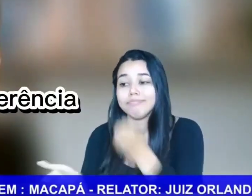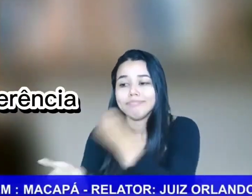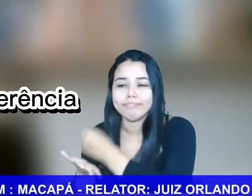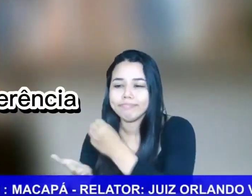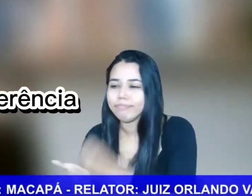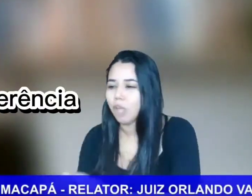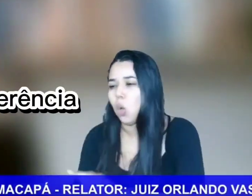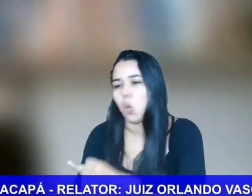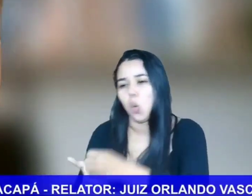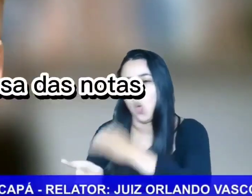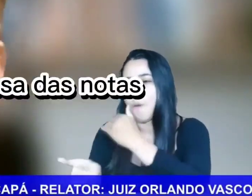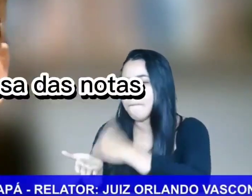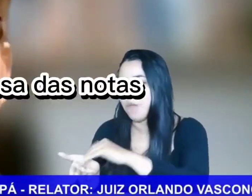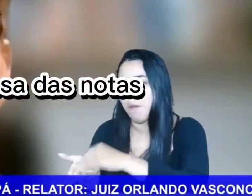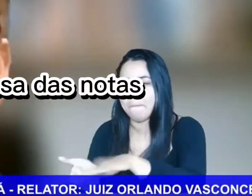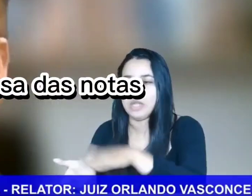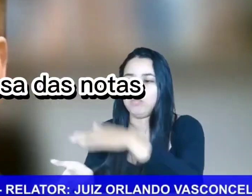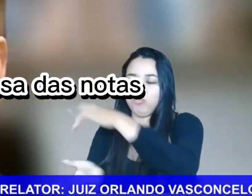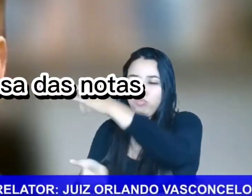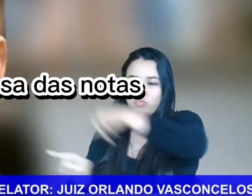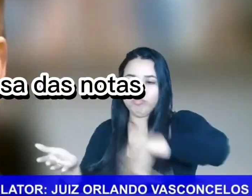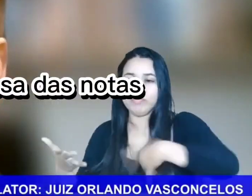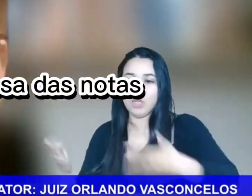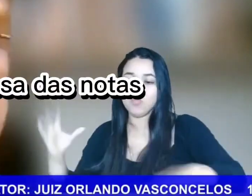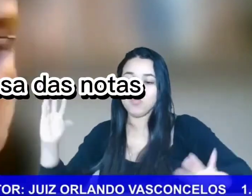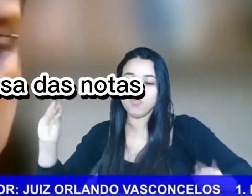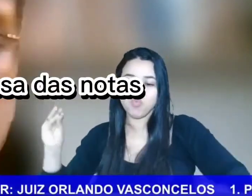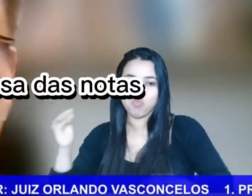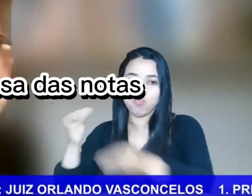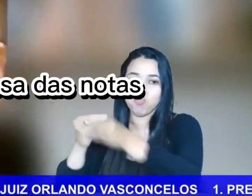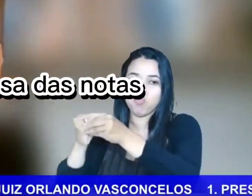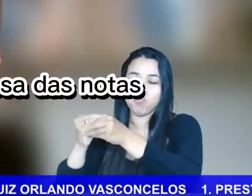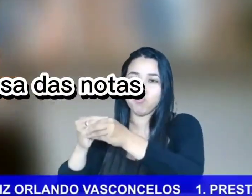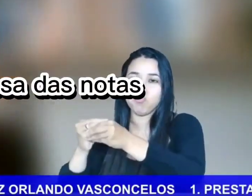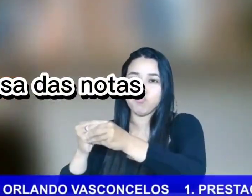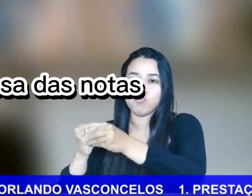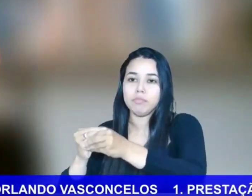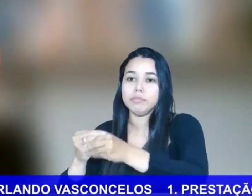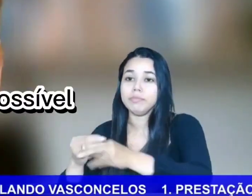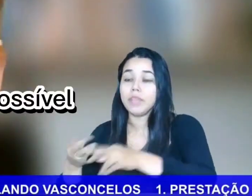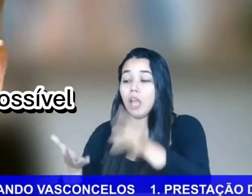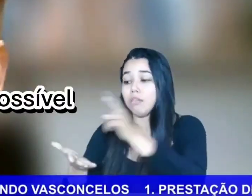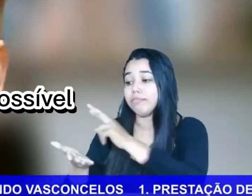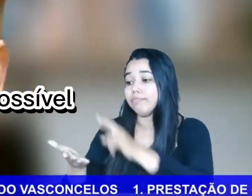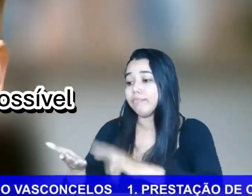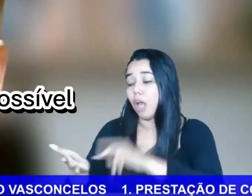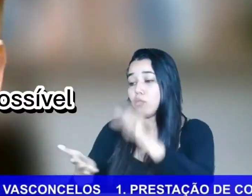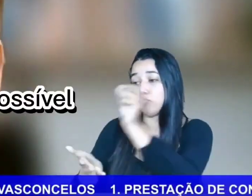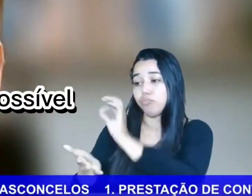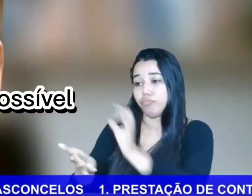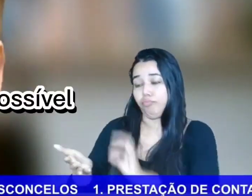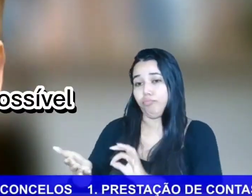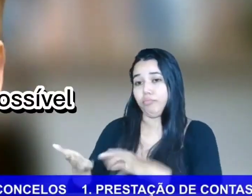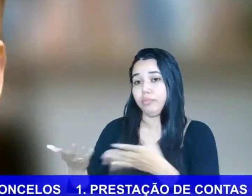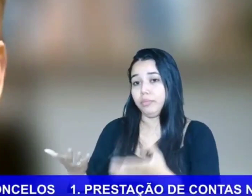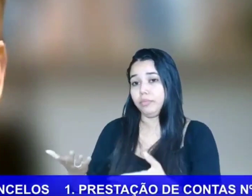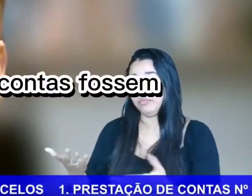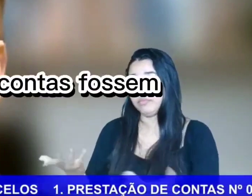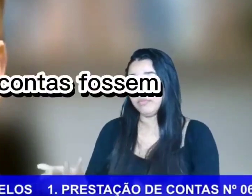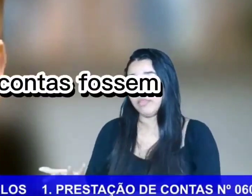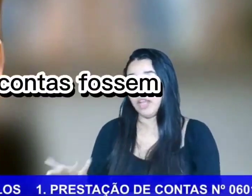comprovantes de transferência, mas também a juntada das notas fiscais no primeiro momento